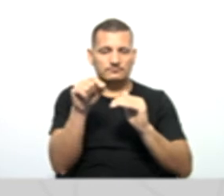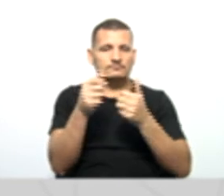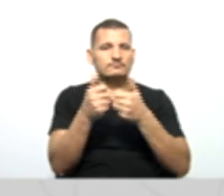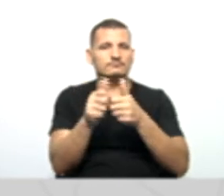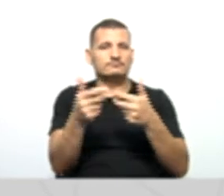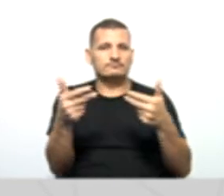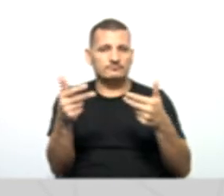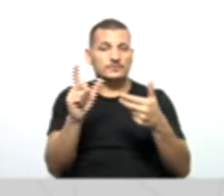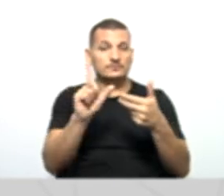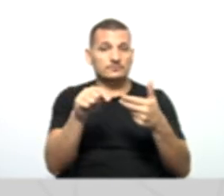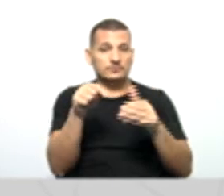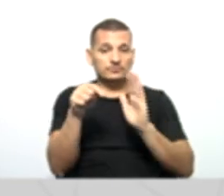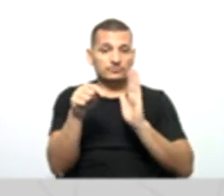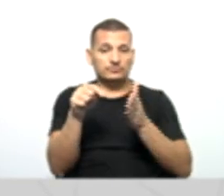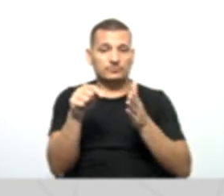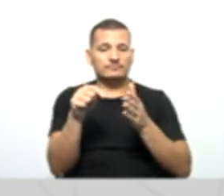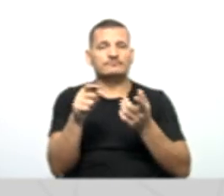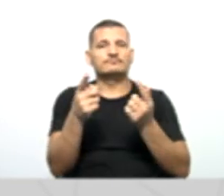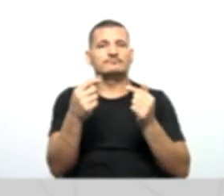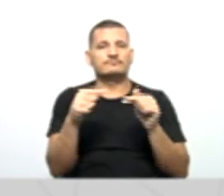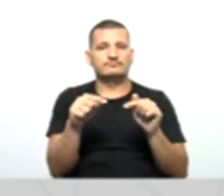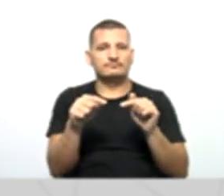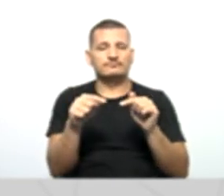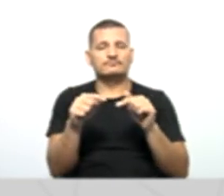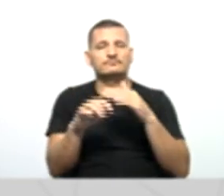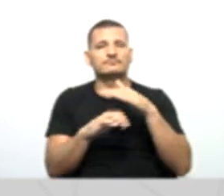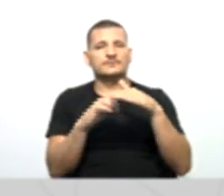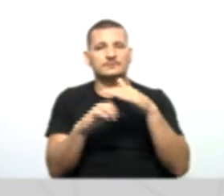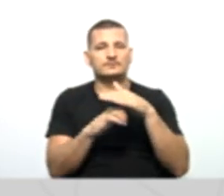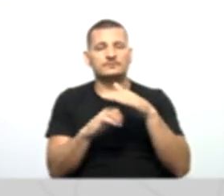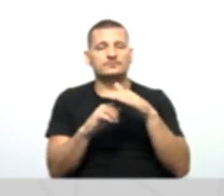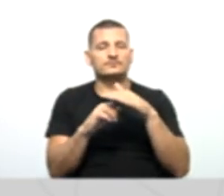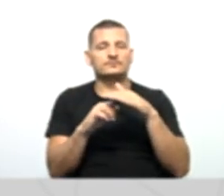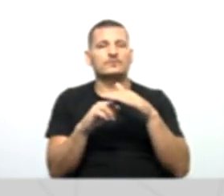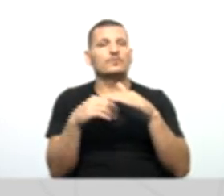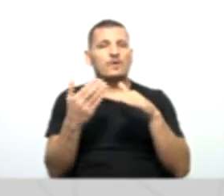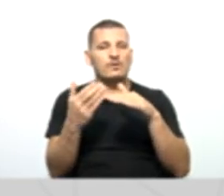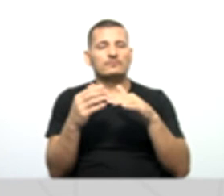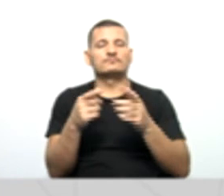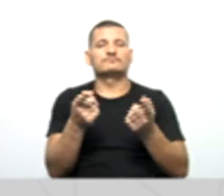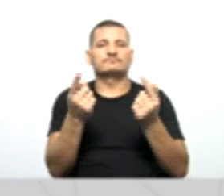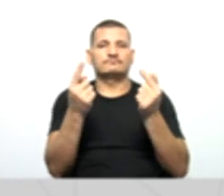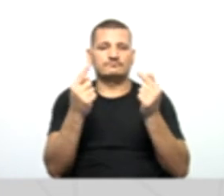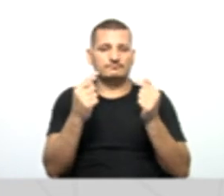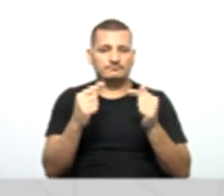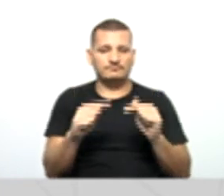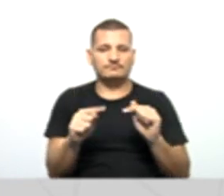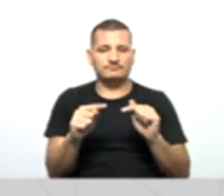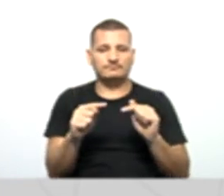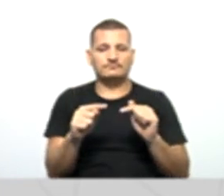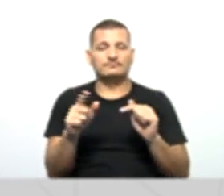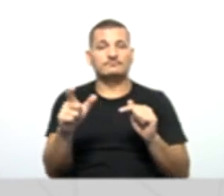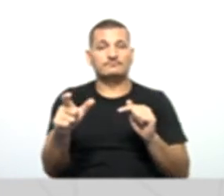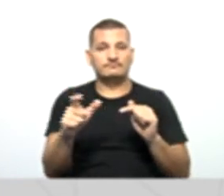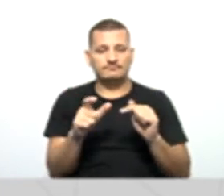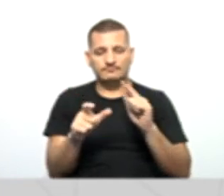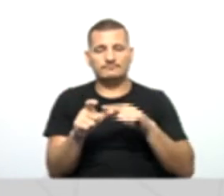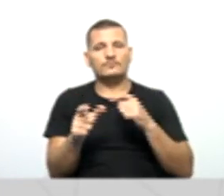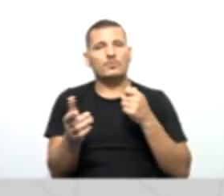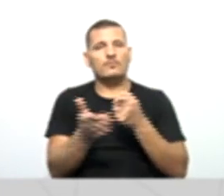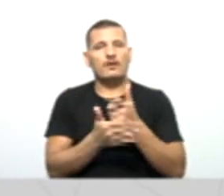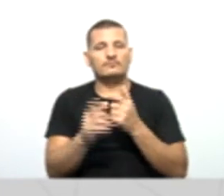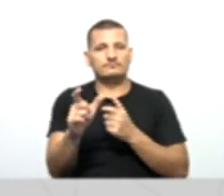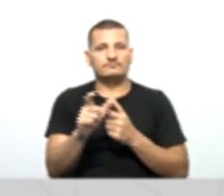Depois que eu escolho o meio de transporte, eu vou escolher qual é a minha companhia. Depois que eu escolho a minha companhia, aí é que eu vou fazer a